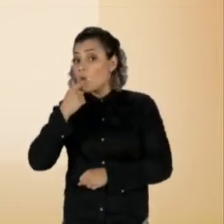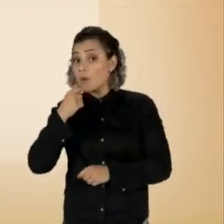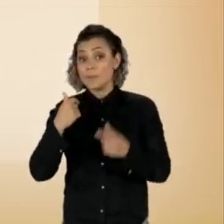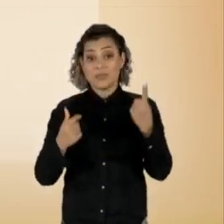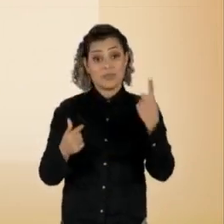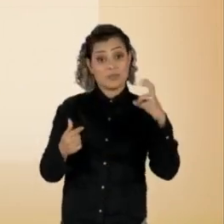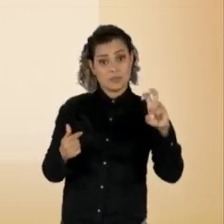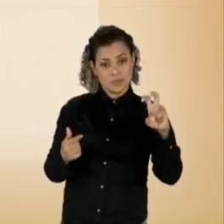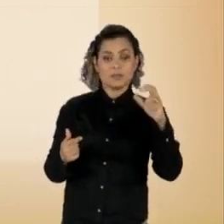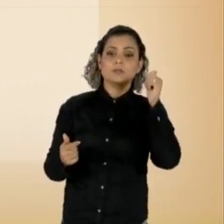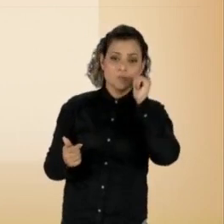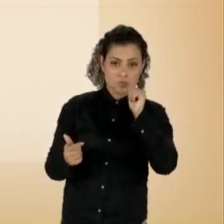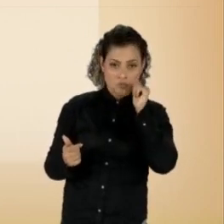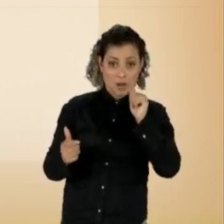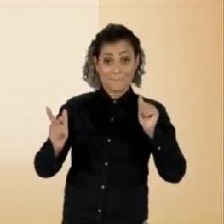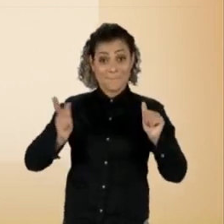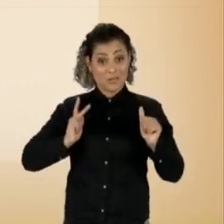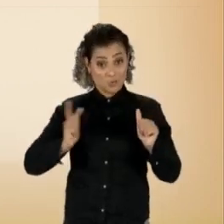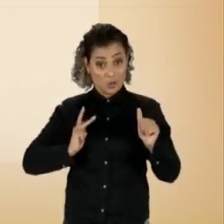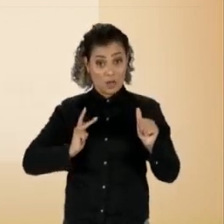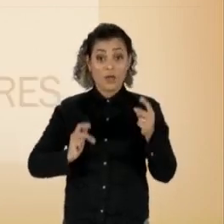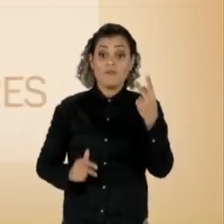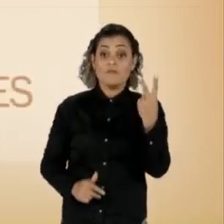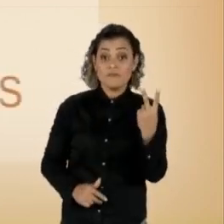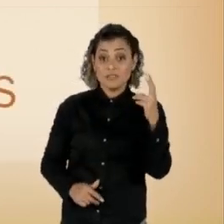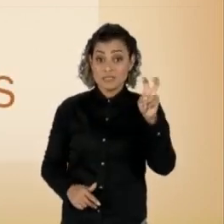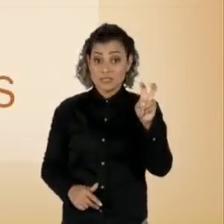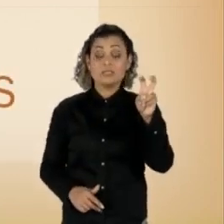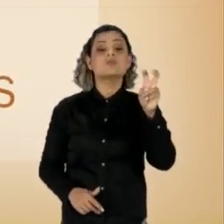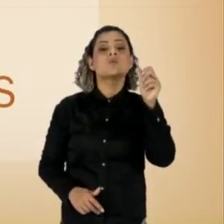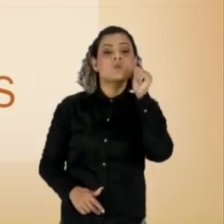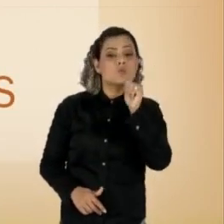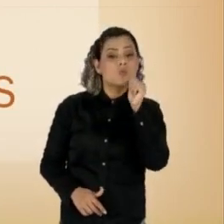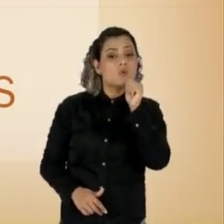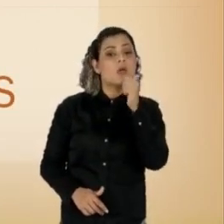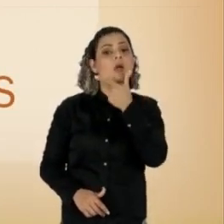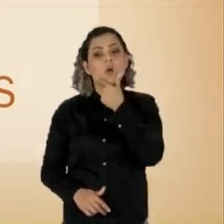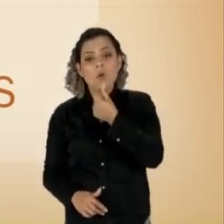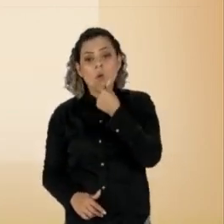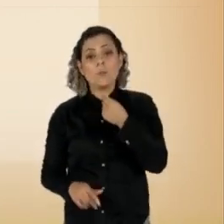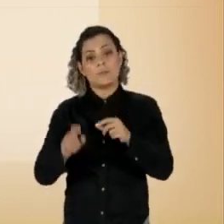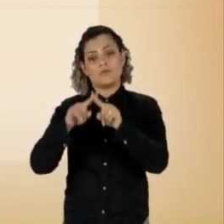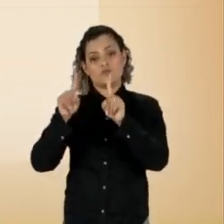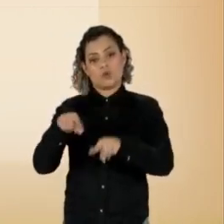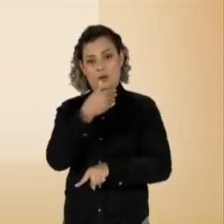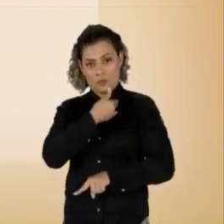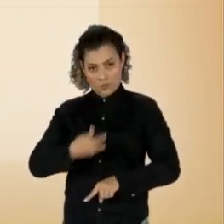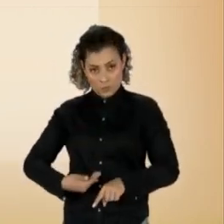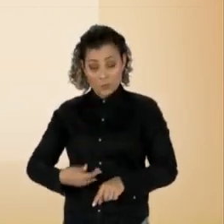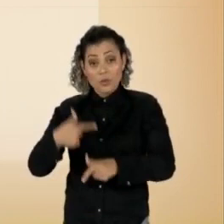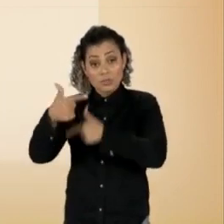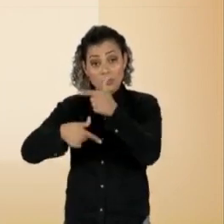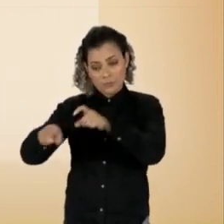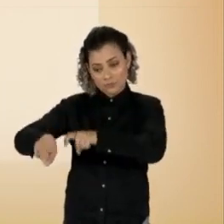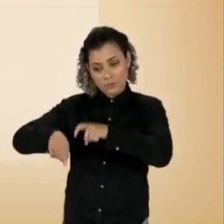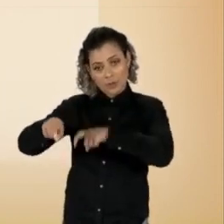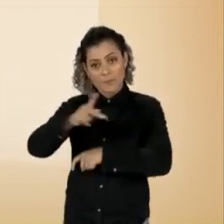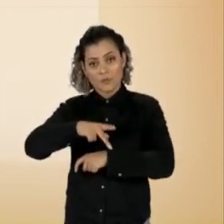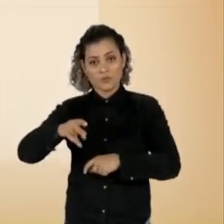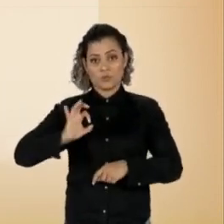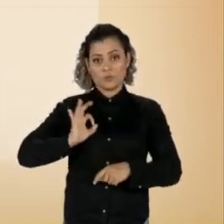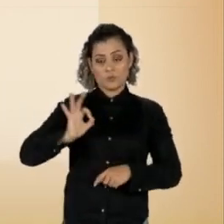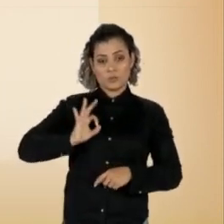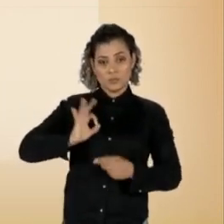para mulheres no setor privado e de 25 anos para homens e mulheres no setor público trabalhadores rurais professores policiais